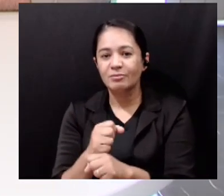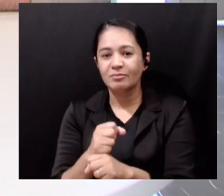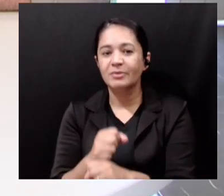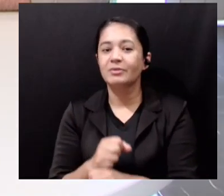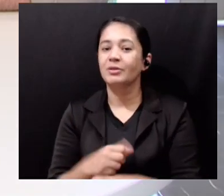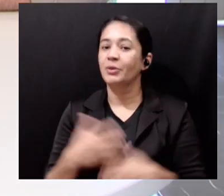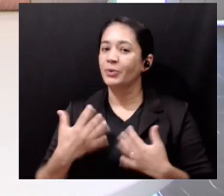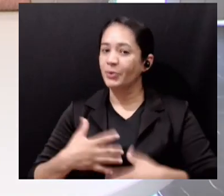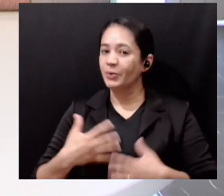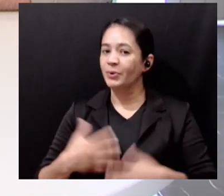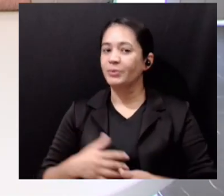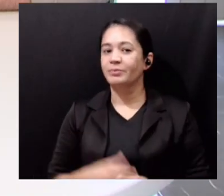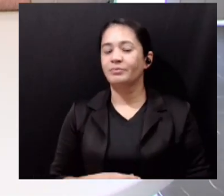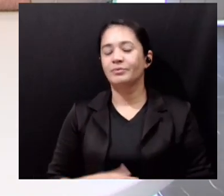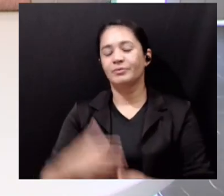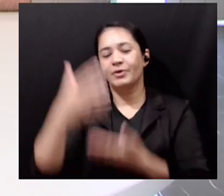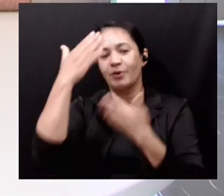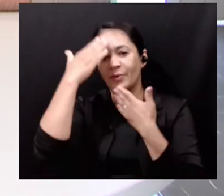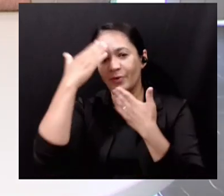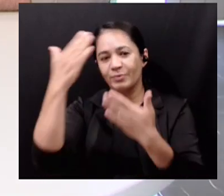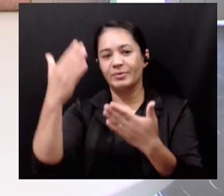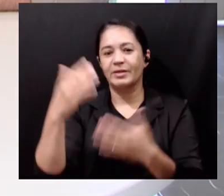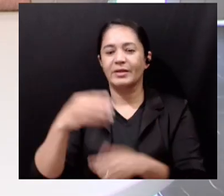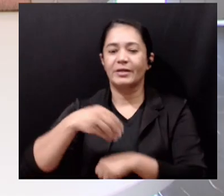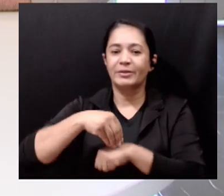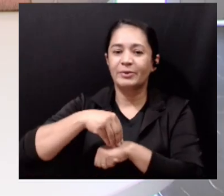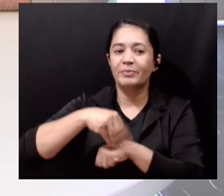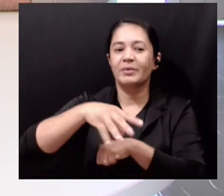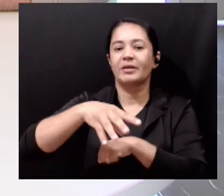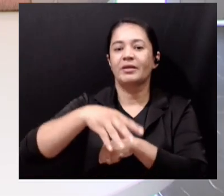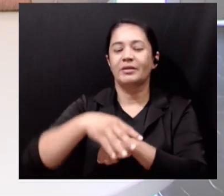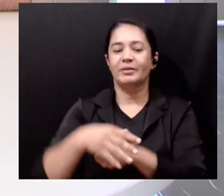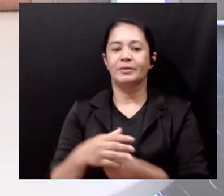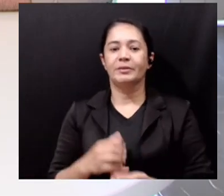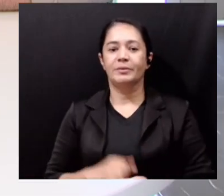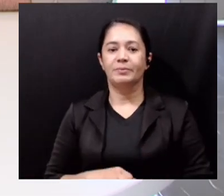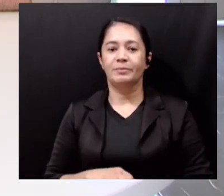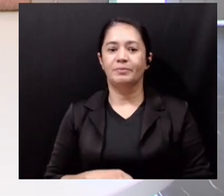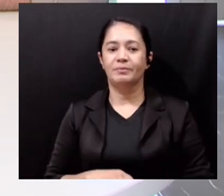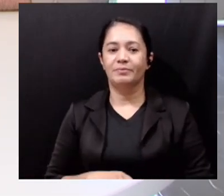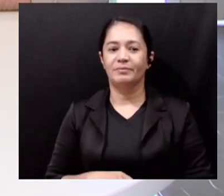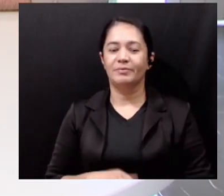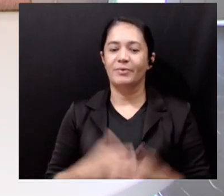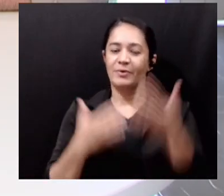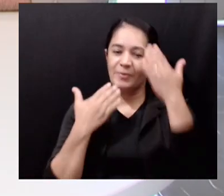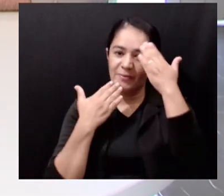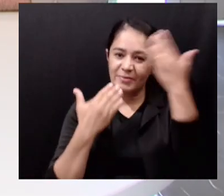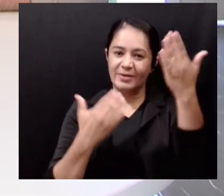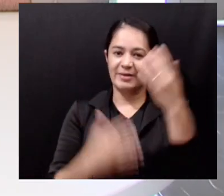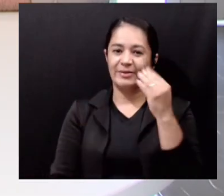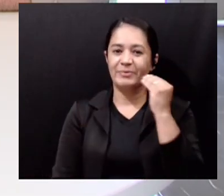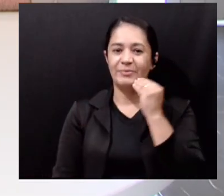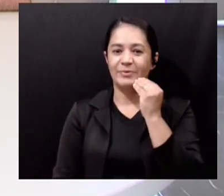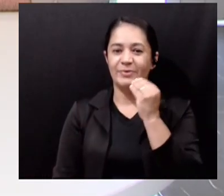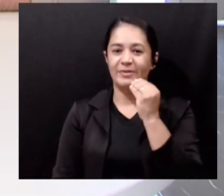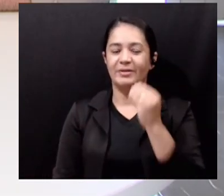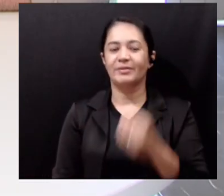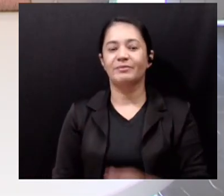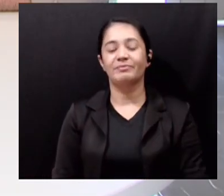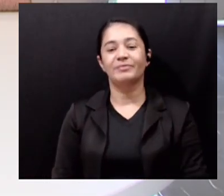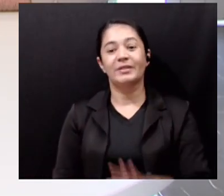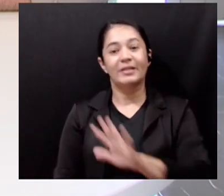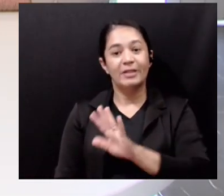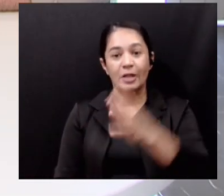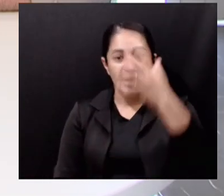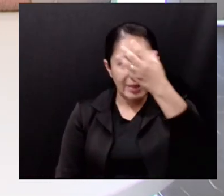professor. Muito obrigado por todas essas dicas, né, essas orientações. Muito obrigado pela oportunidade. Pessoal, então não se esqueçam de